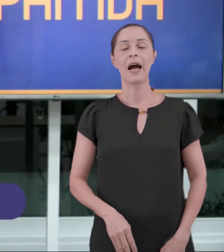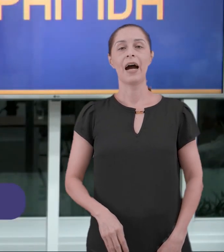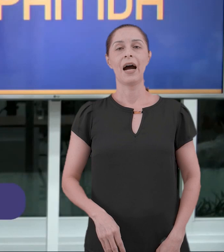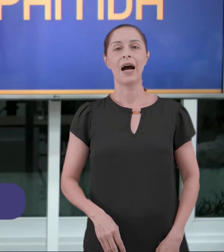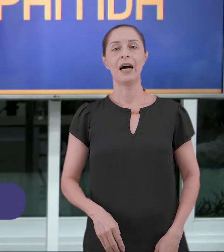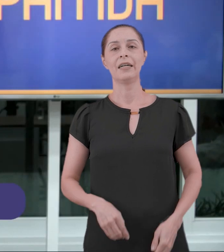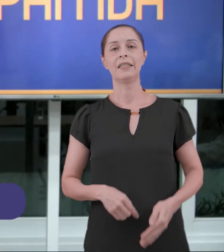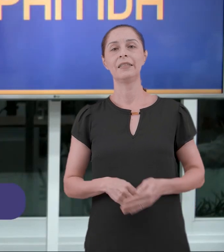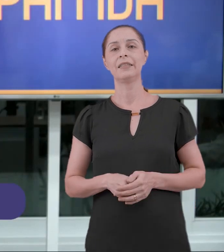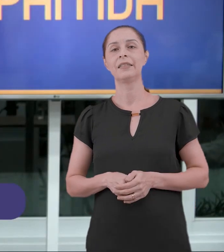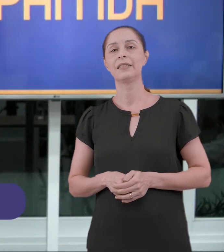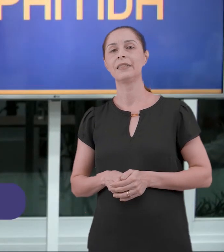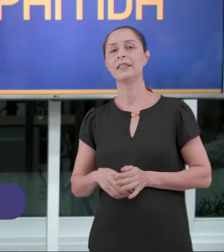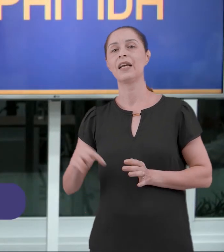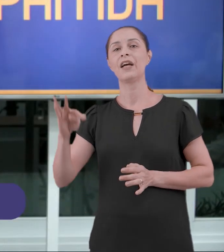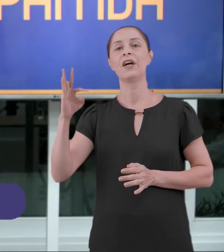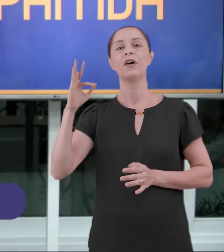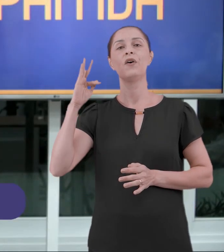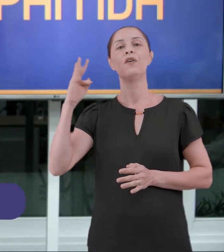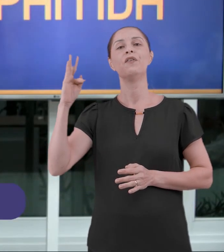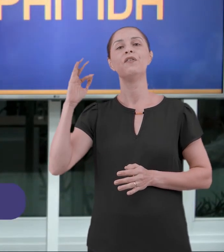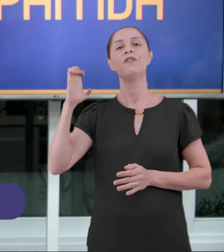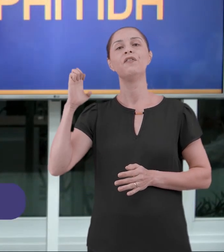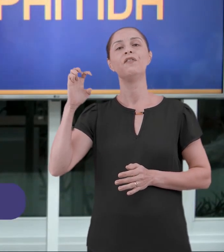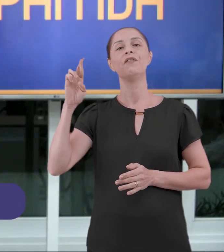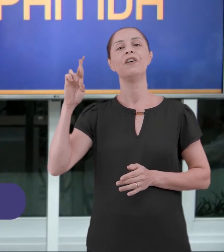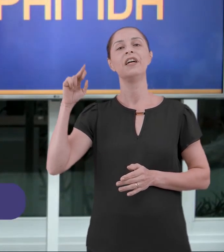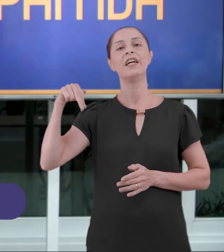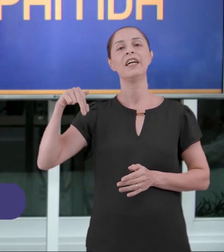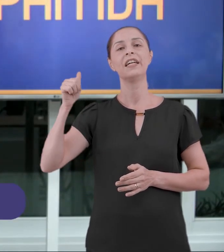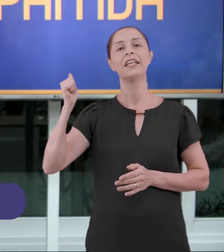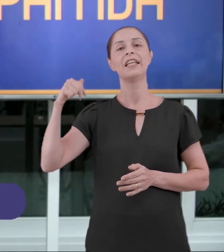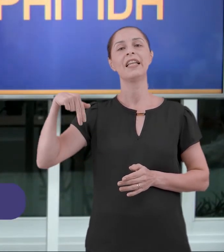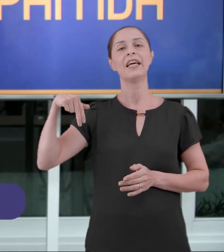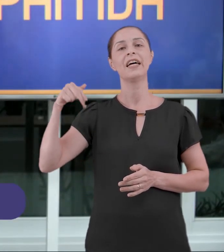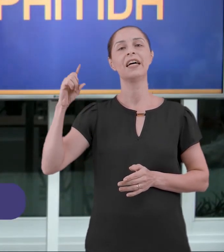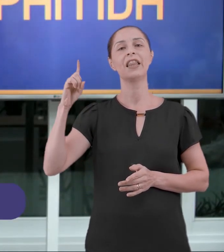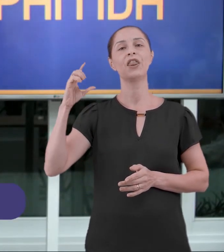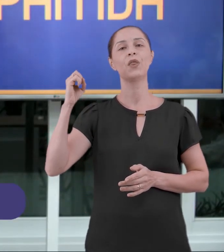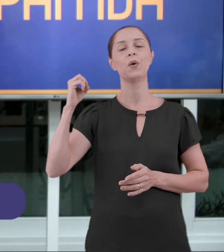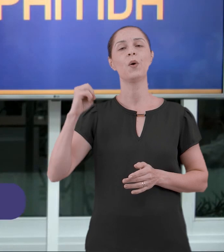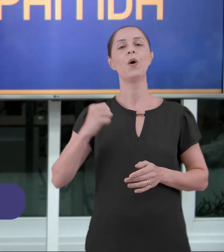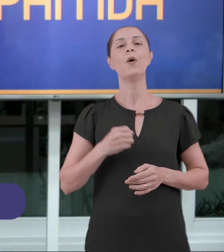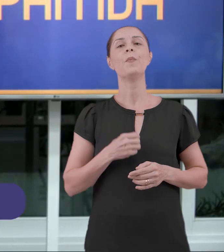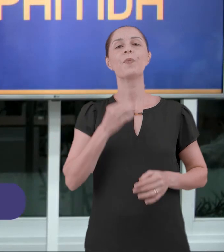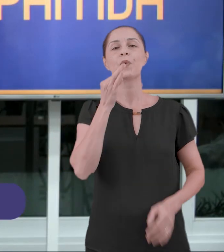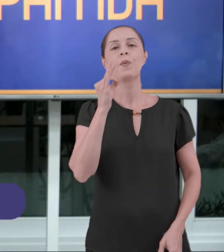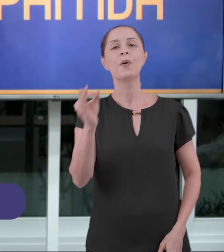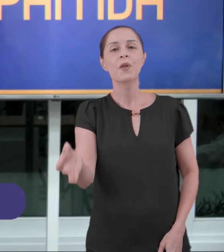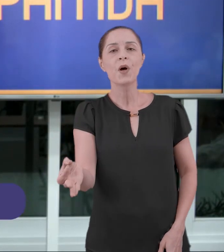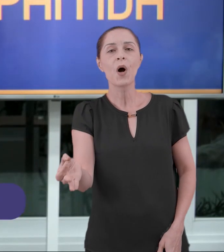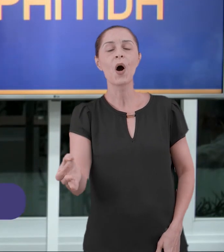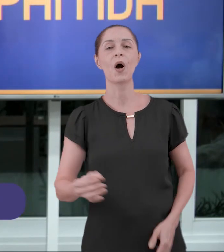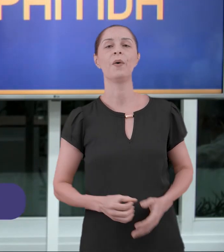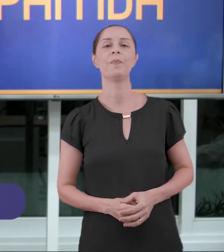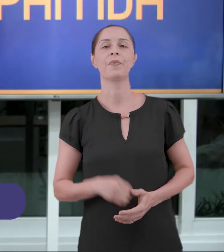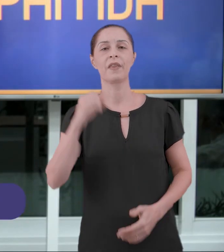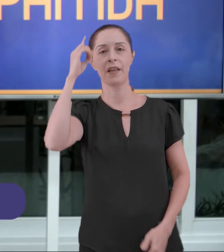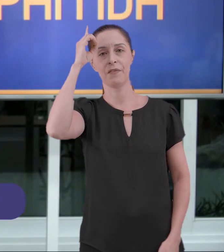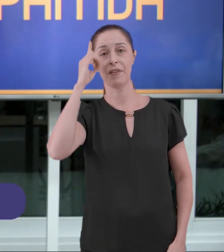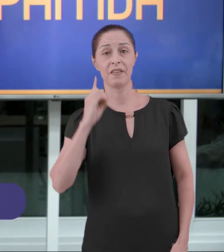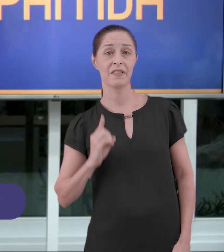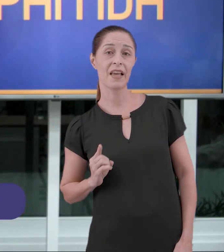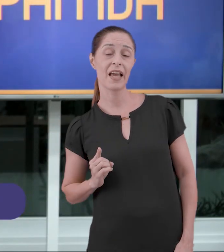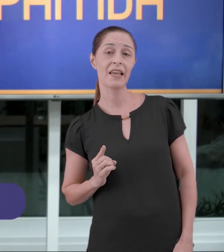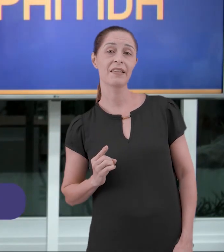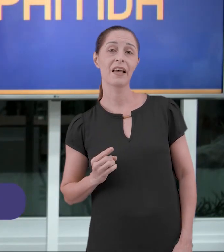Fernando Trindade, que ele fala assim, deficiência ou qualquer outra situação não é um problema,